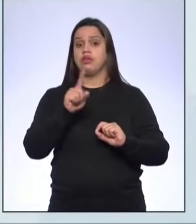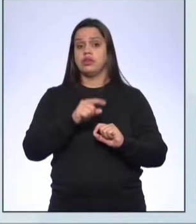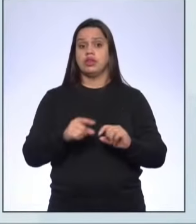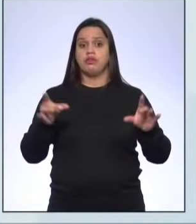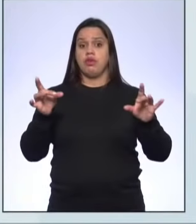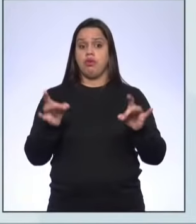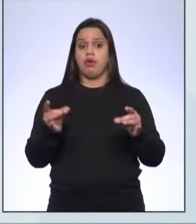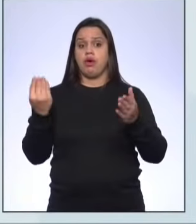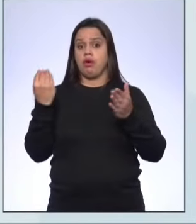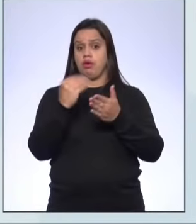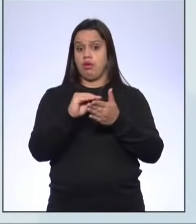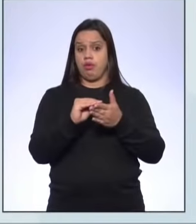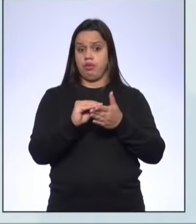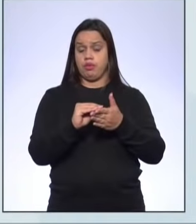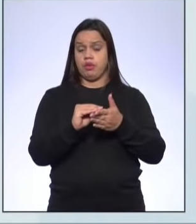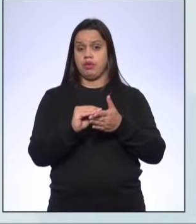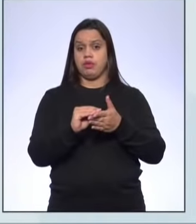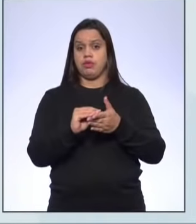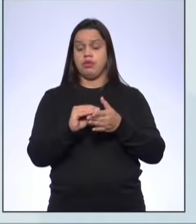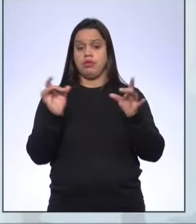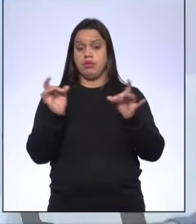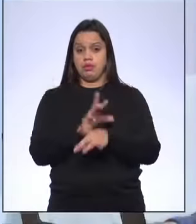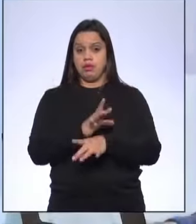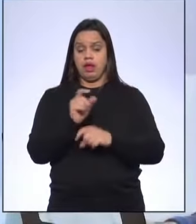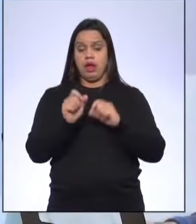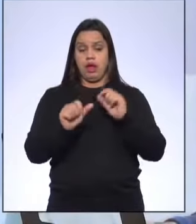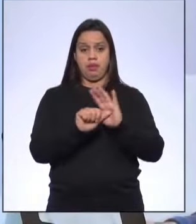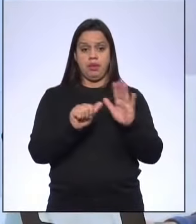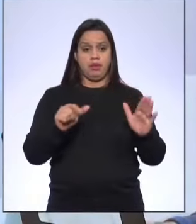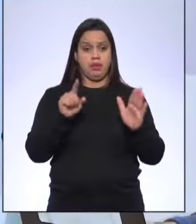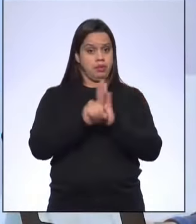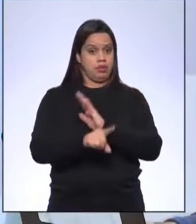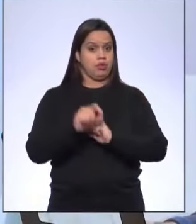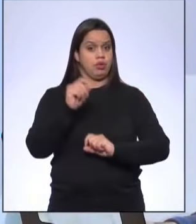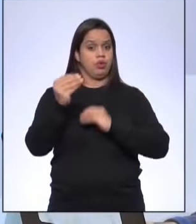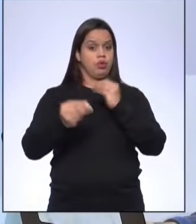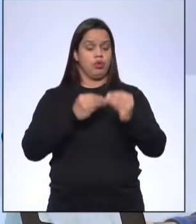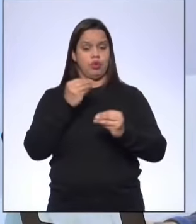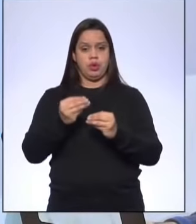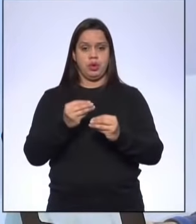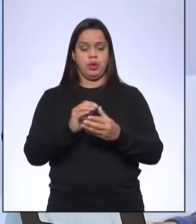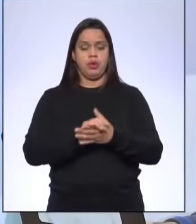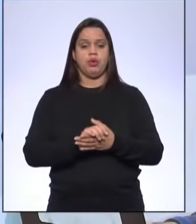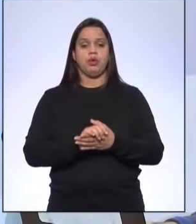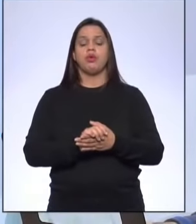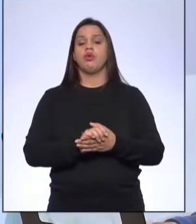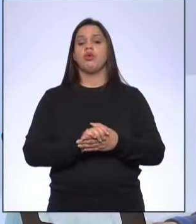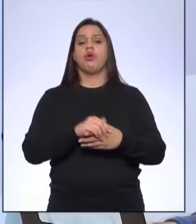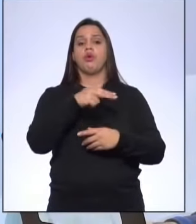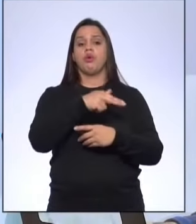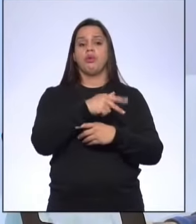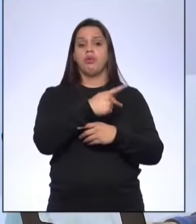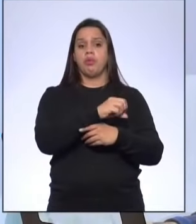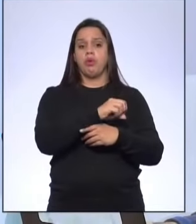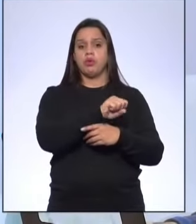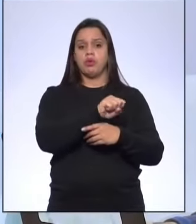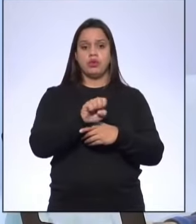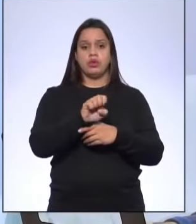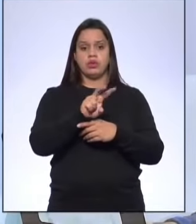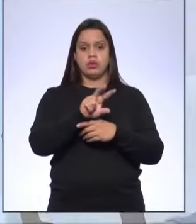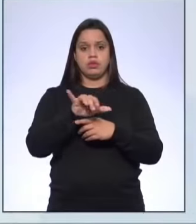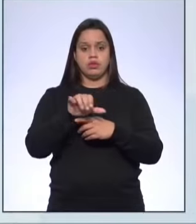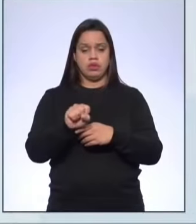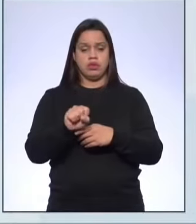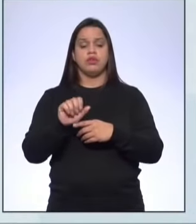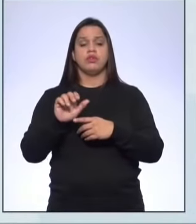completar a primeira questão com o e os possessivos adjetivos à primeira questão